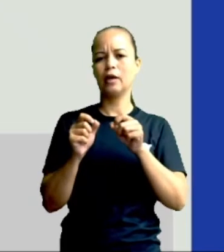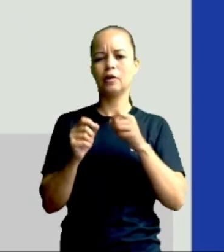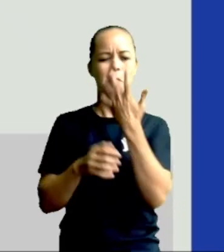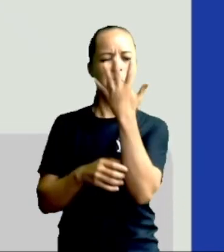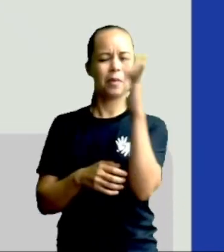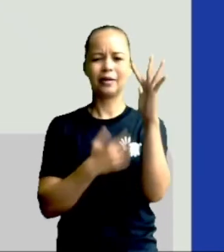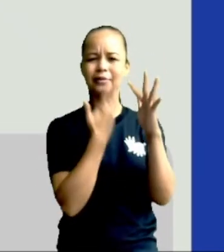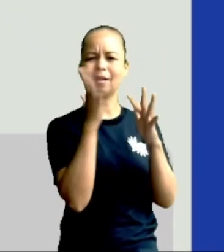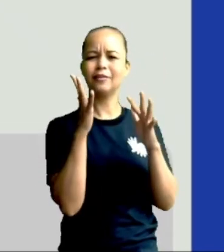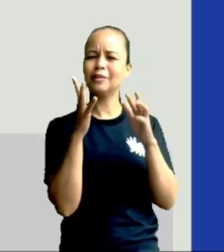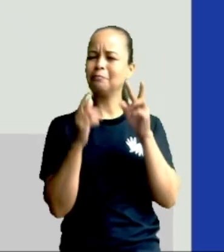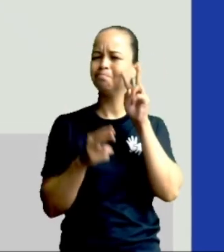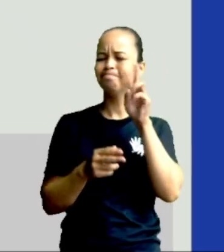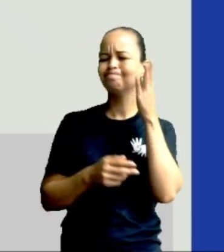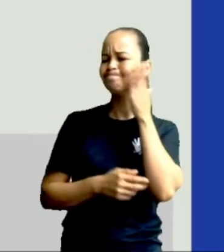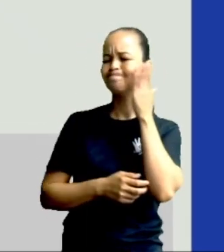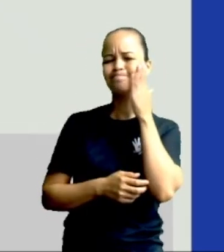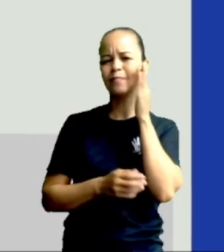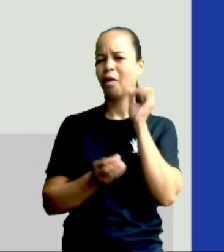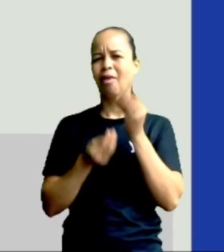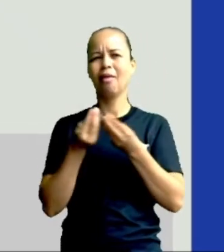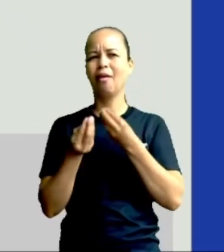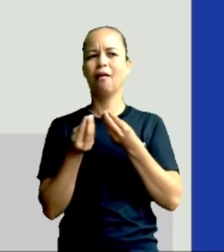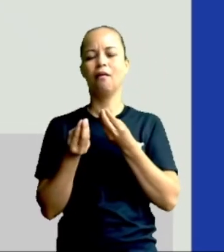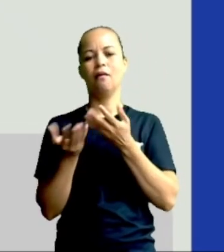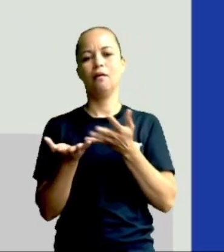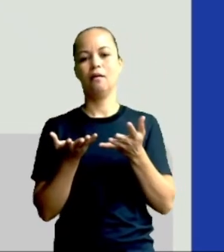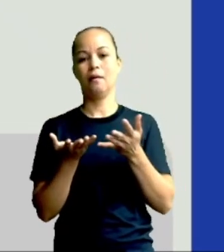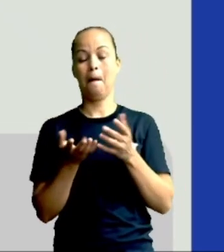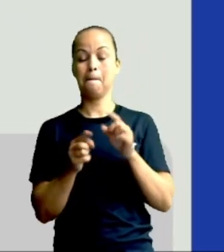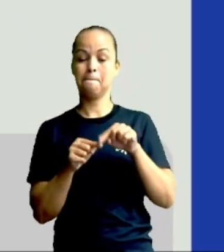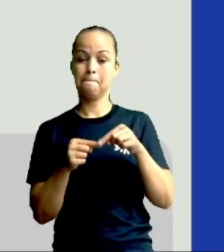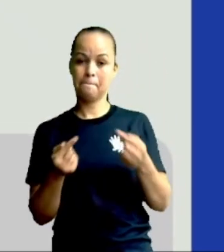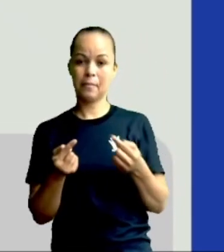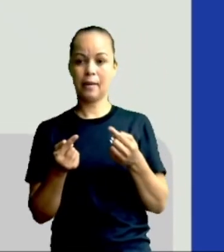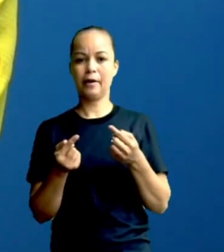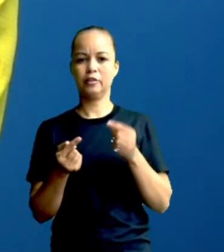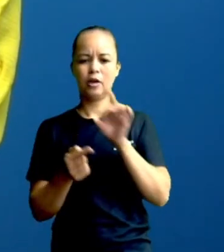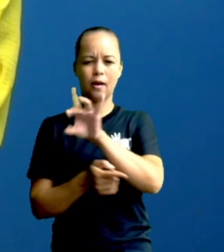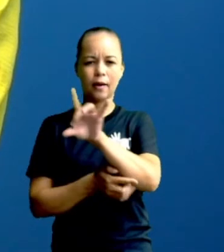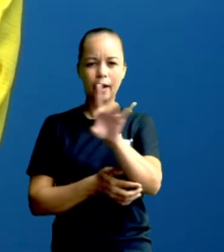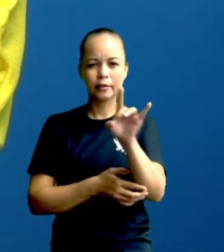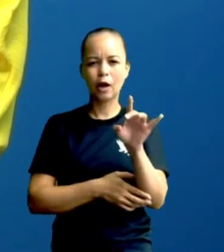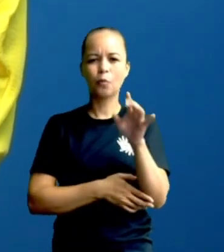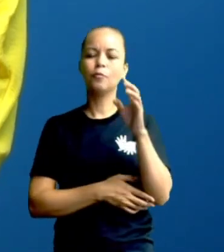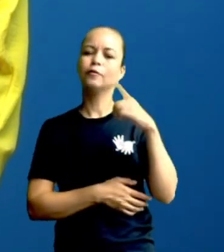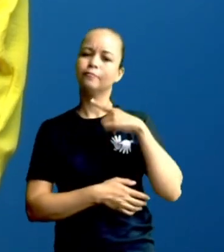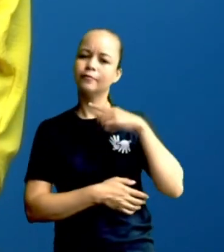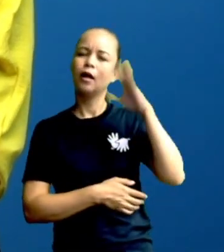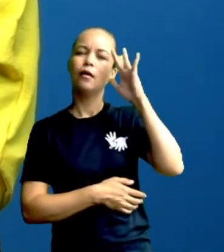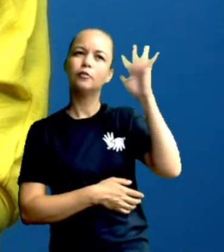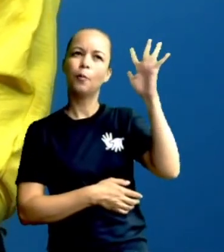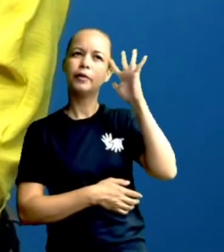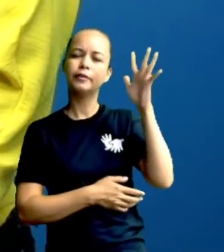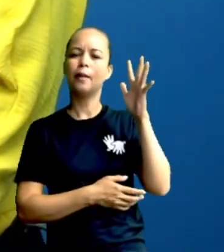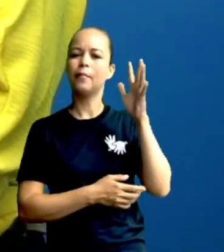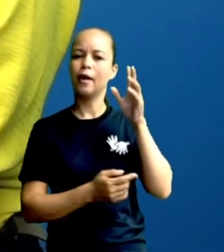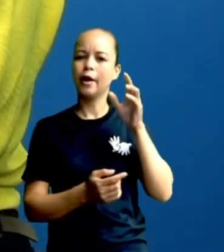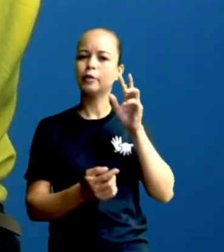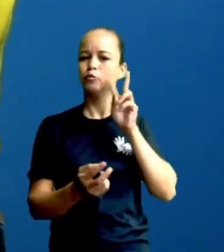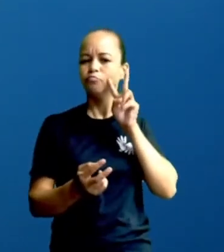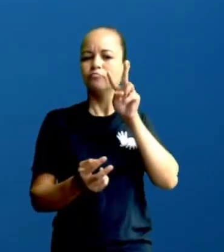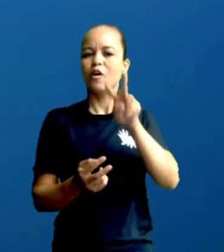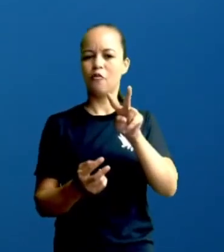que a gente muitas vezes não entende, não é verdade? Mas cada um tem a sua reflexão em cima daquela imagem.